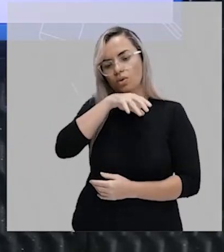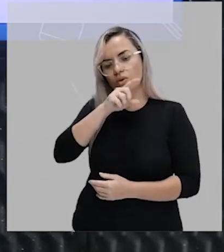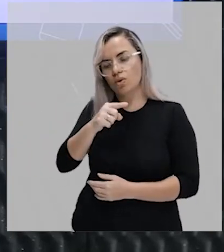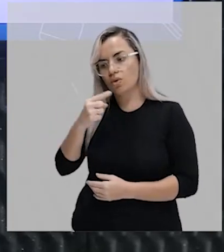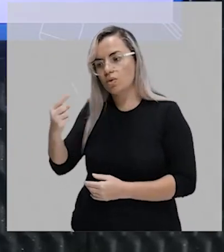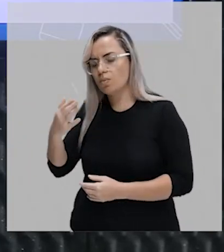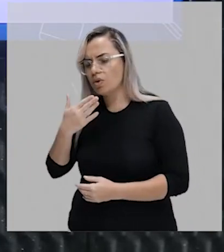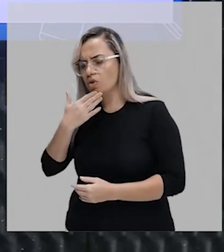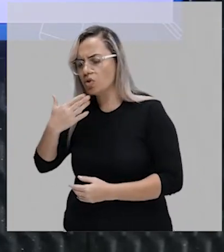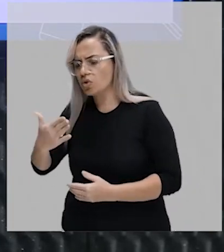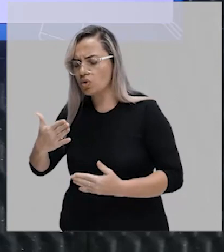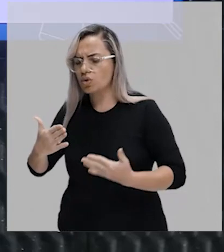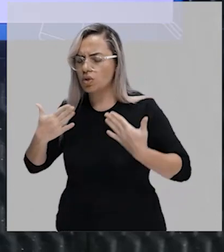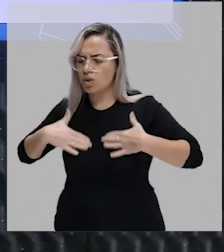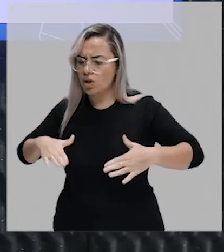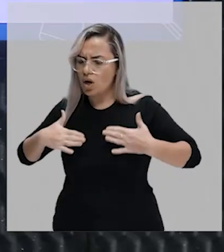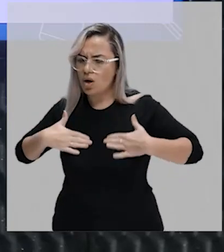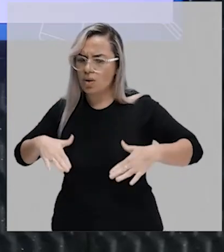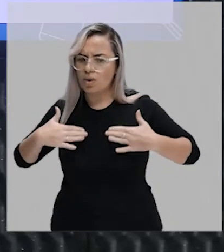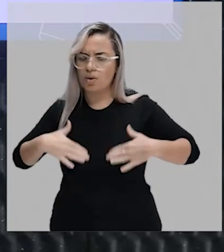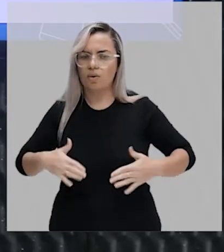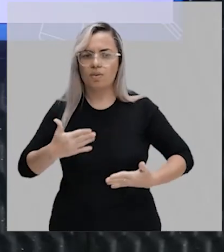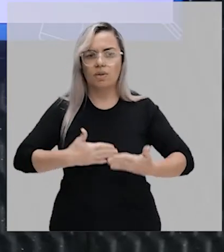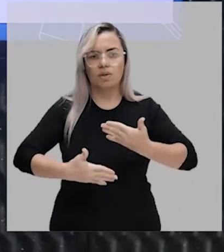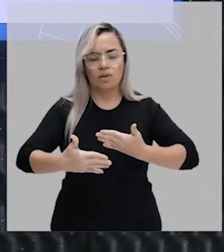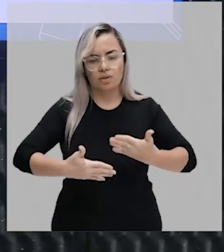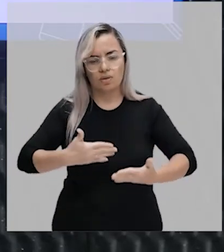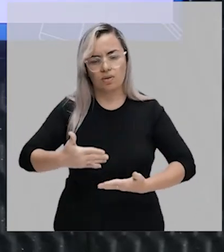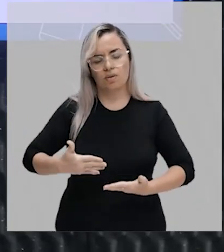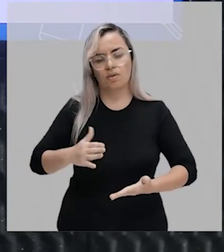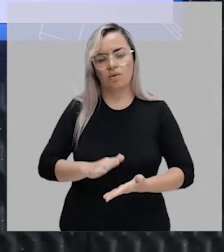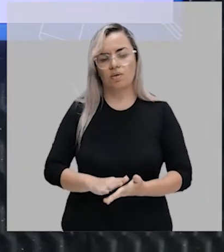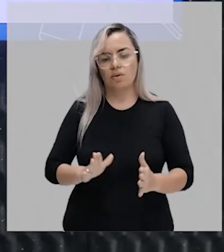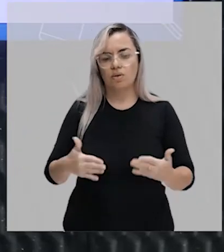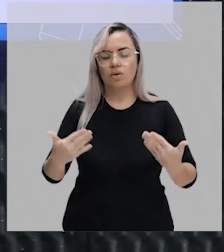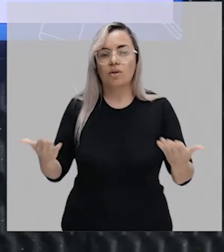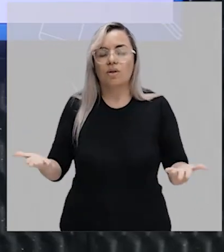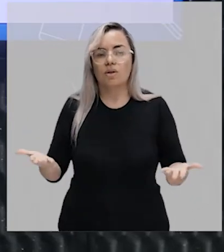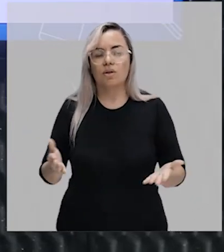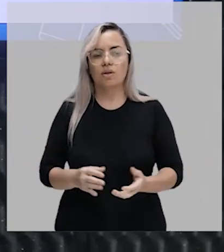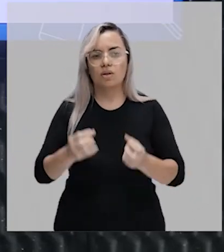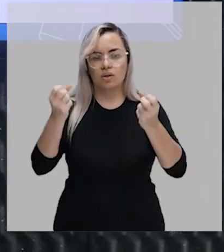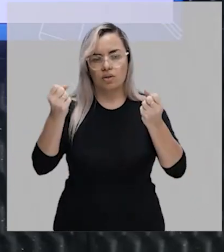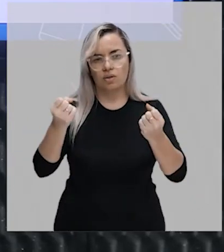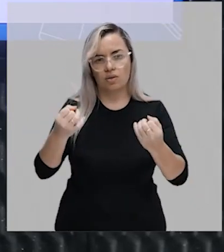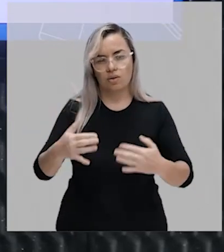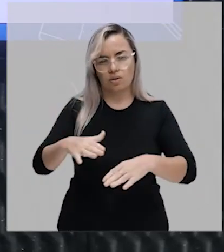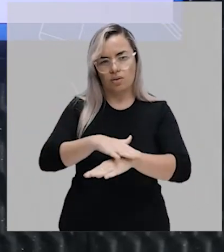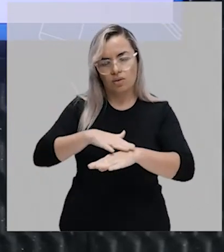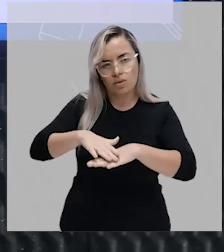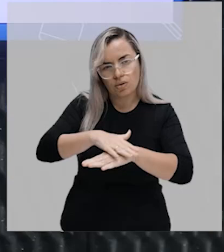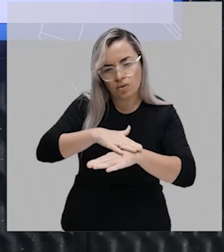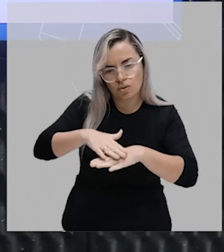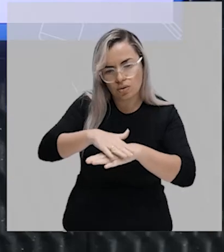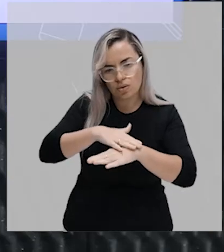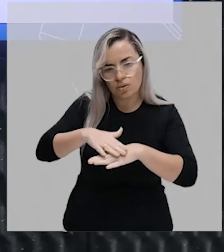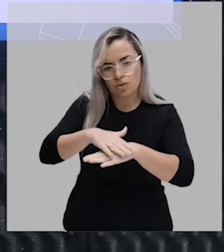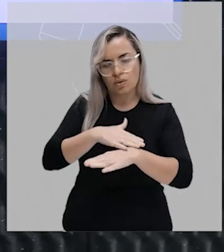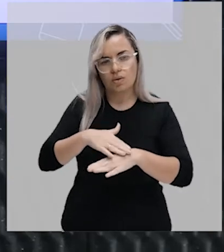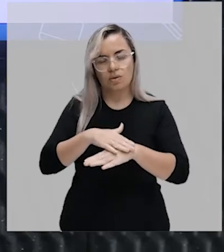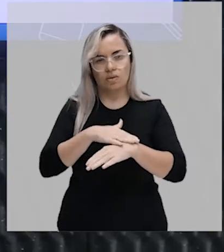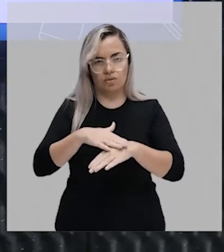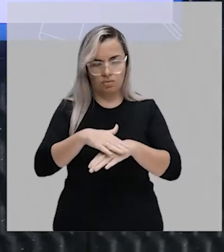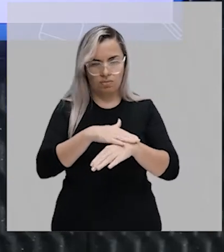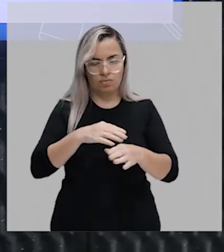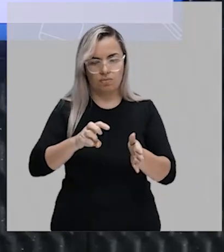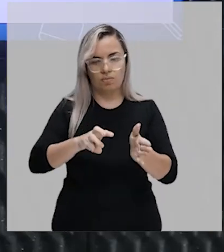lá. Será o que está acontecendo ali naquela? De que eles estão falando? Qual seria a etapa do